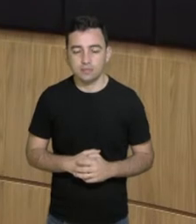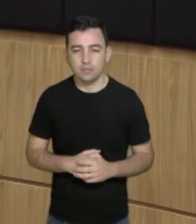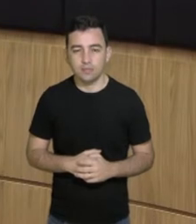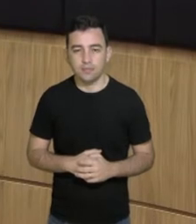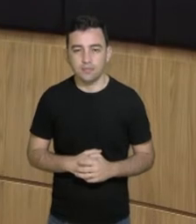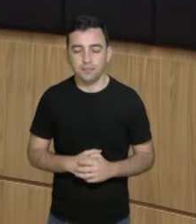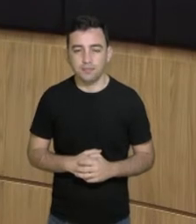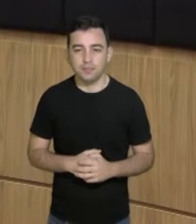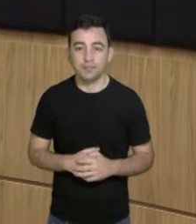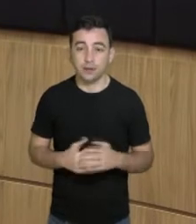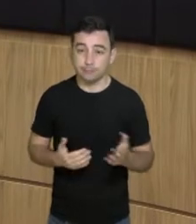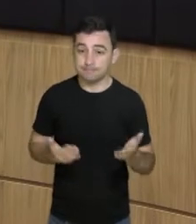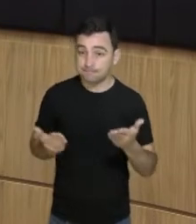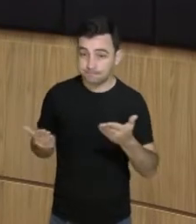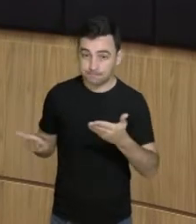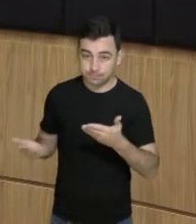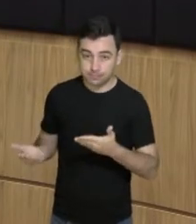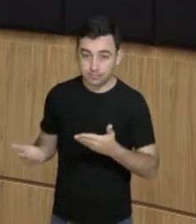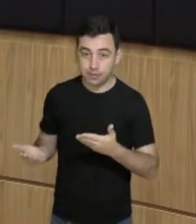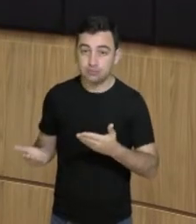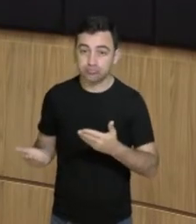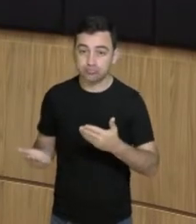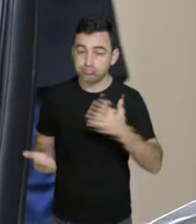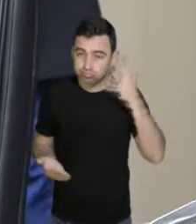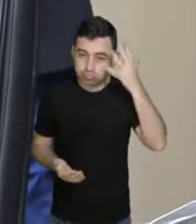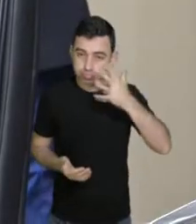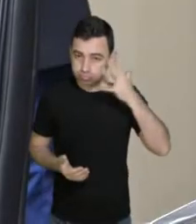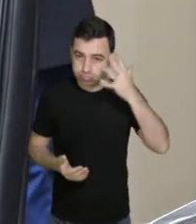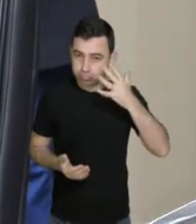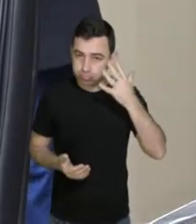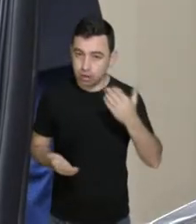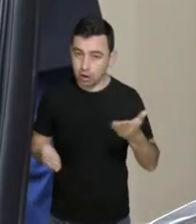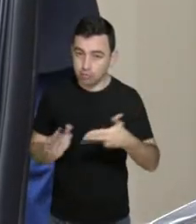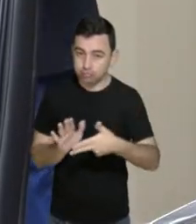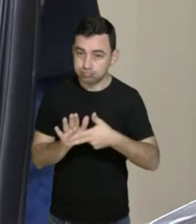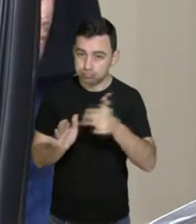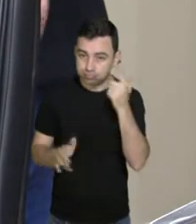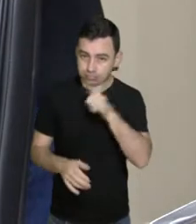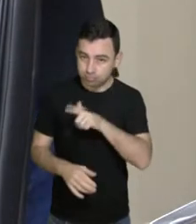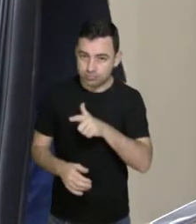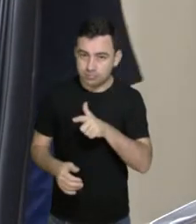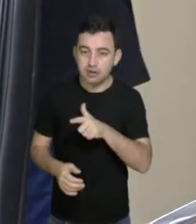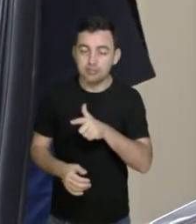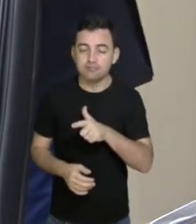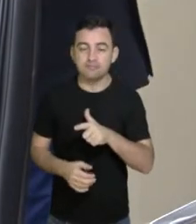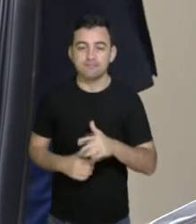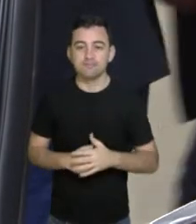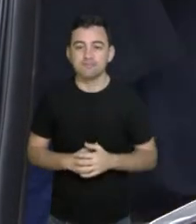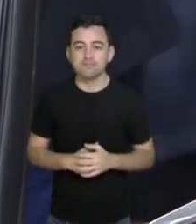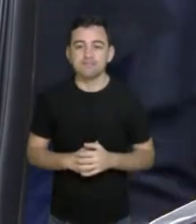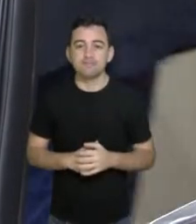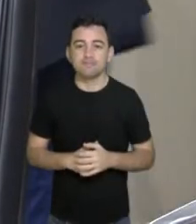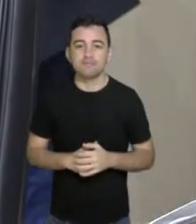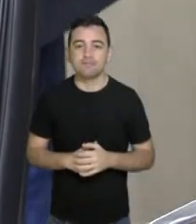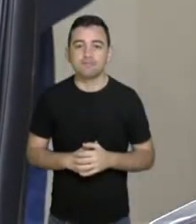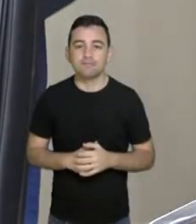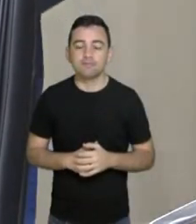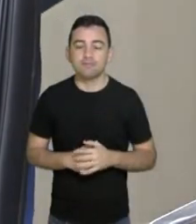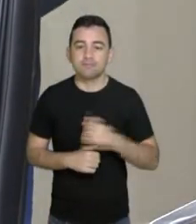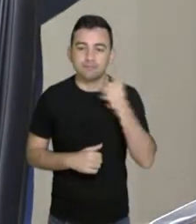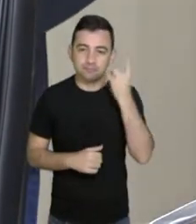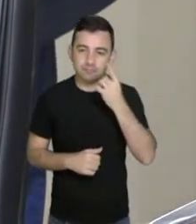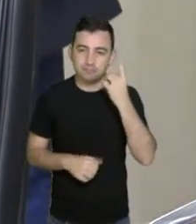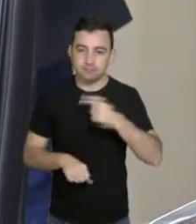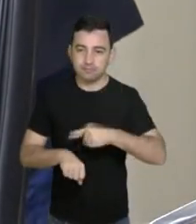Concedo a palavra ao deputado empossado para que possa proferir seu pronunciamento. O senhor deputado terá o tempo